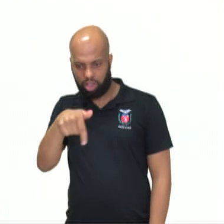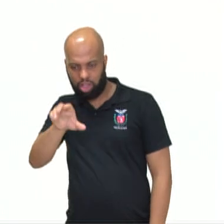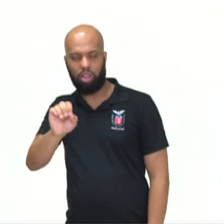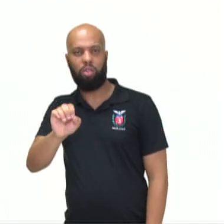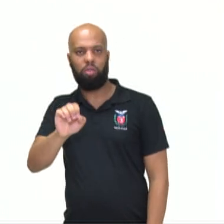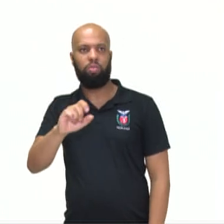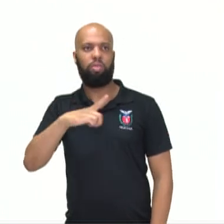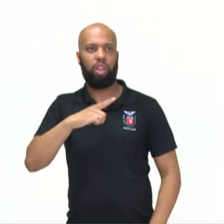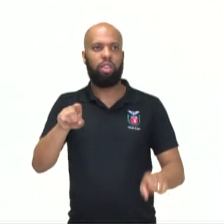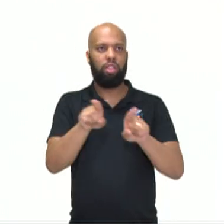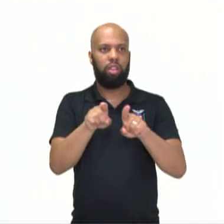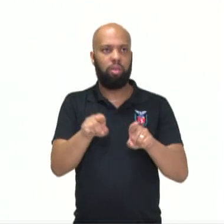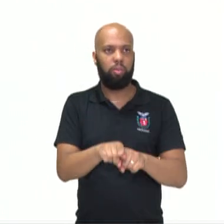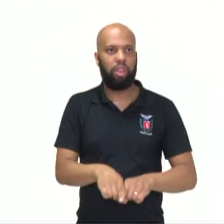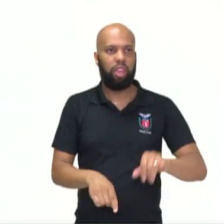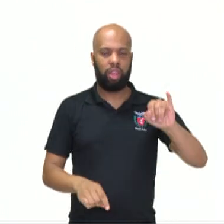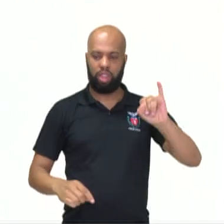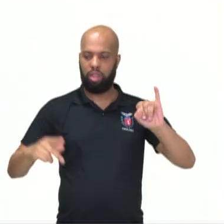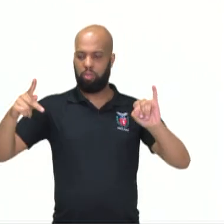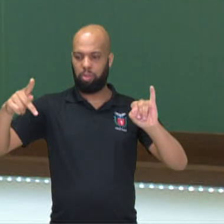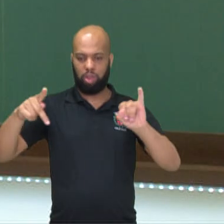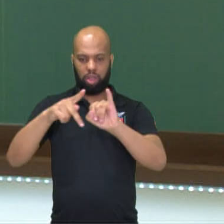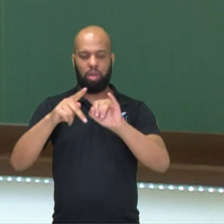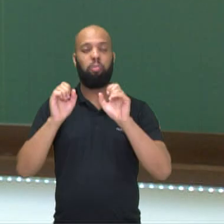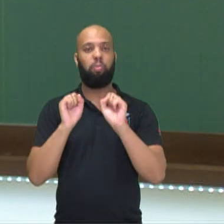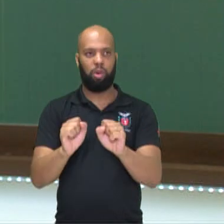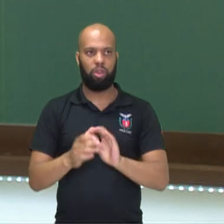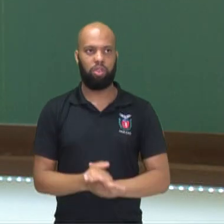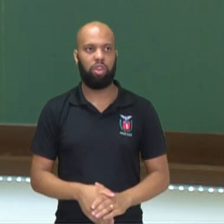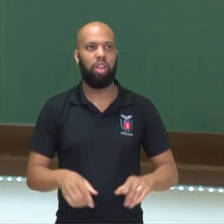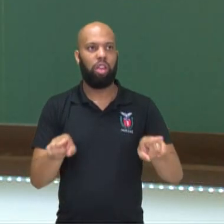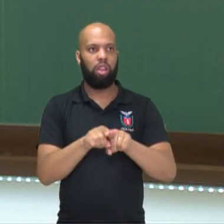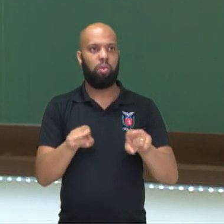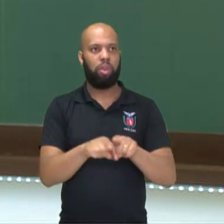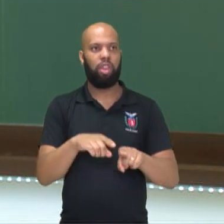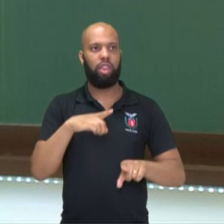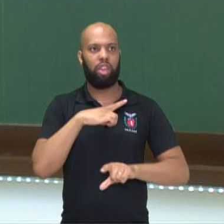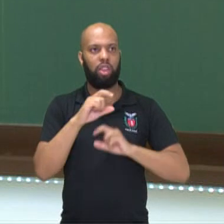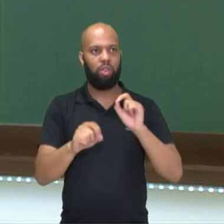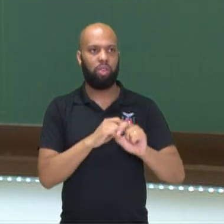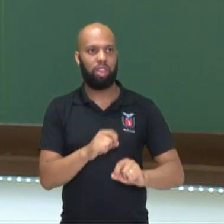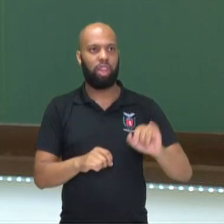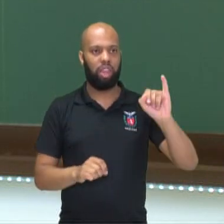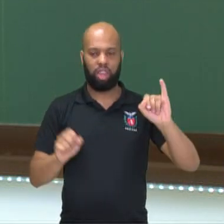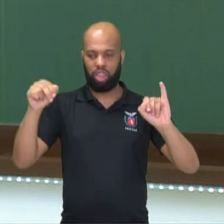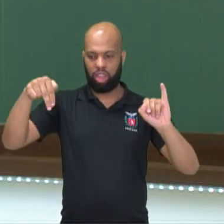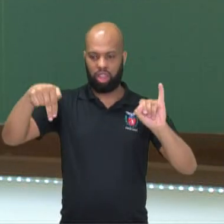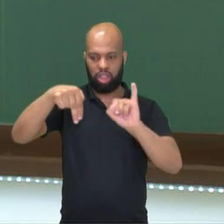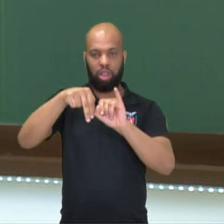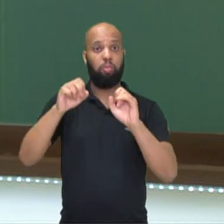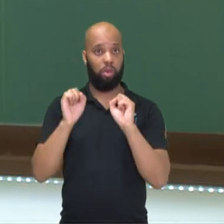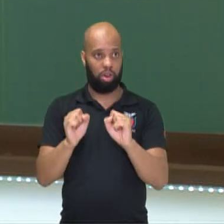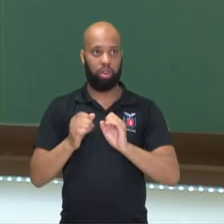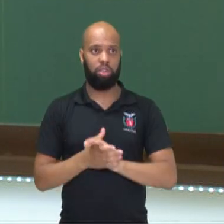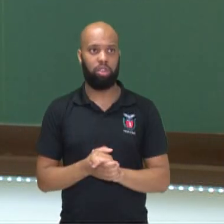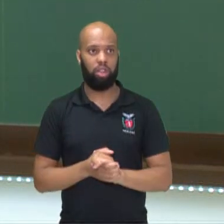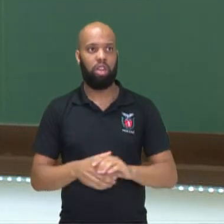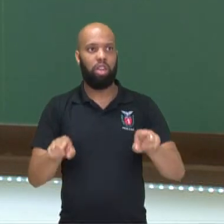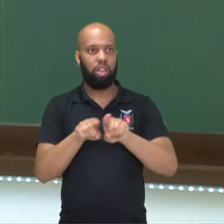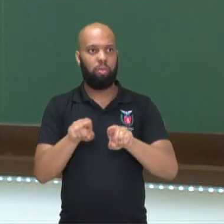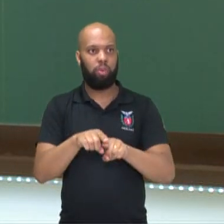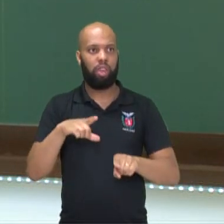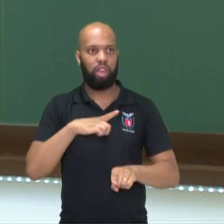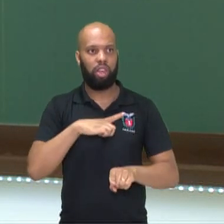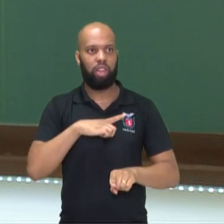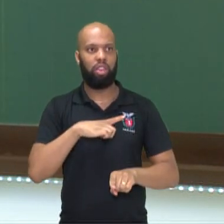Semicírculo. Então, não ocorre hífen quando o prefixo termina em vogal e